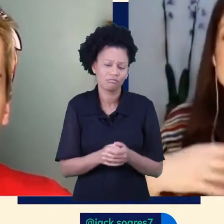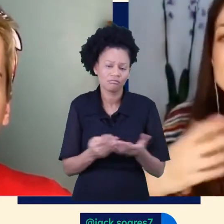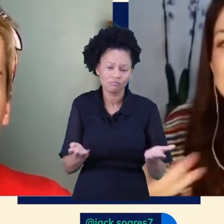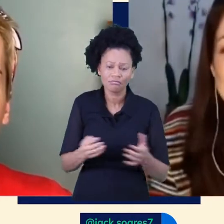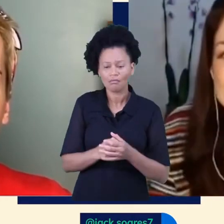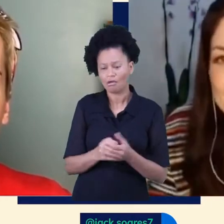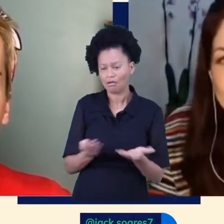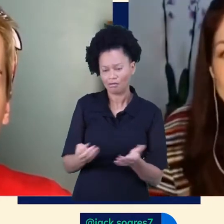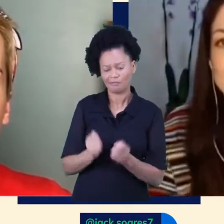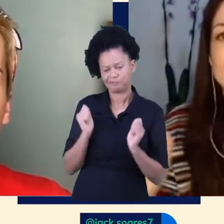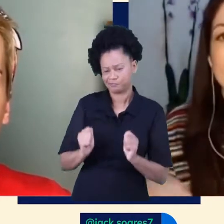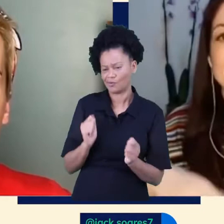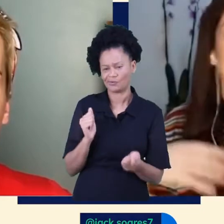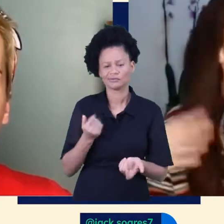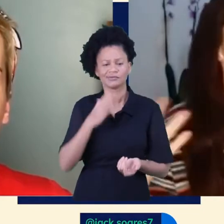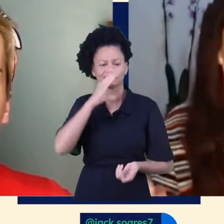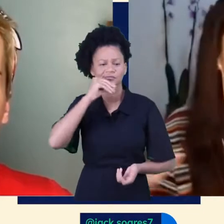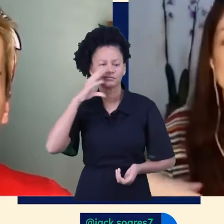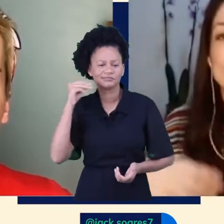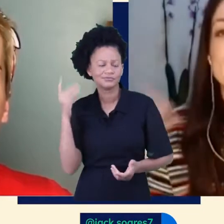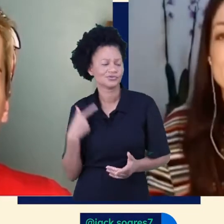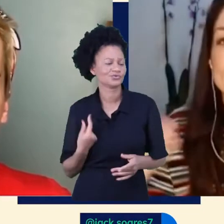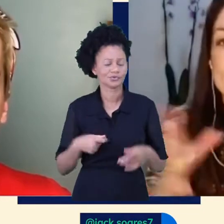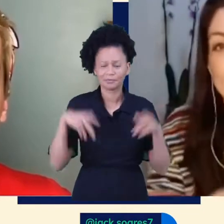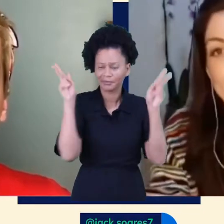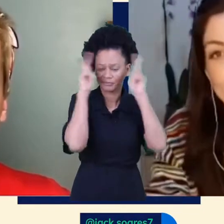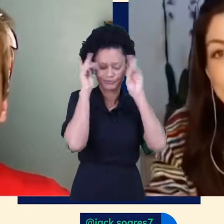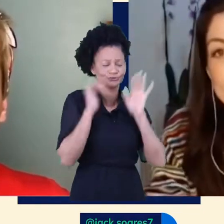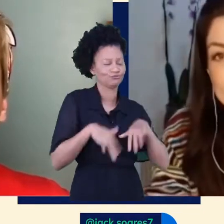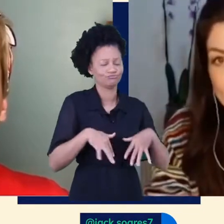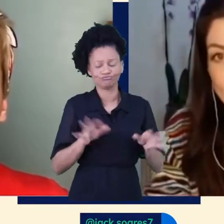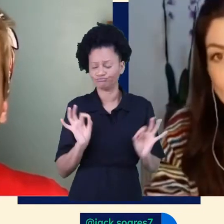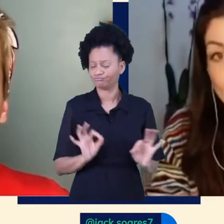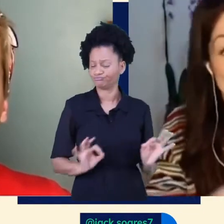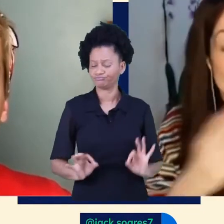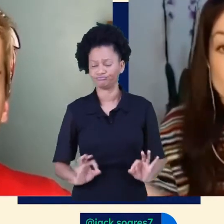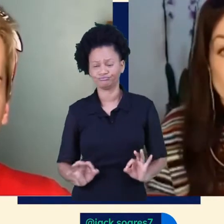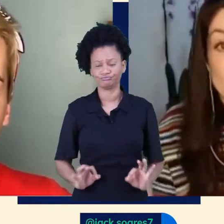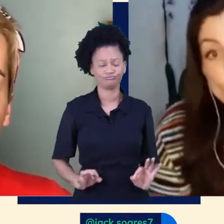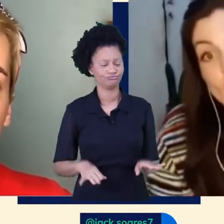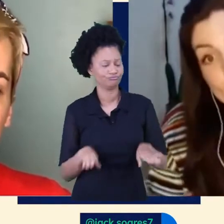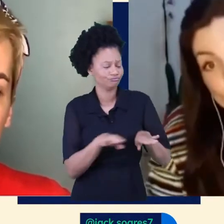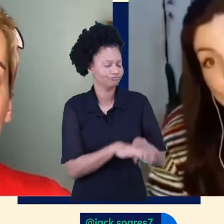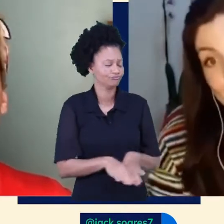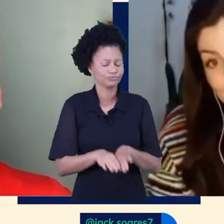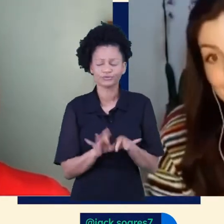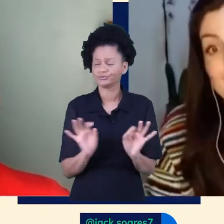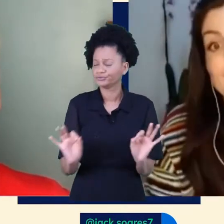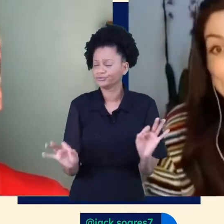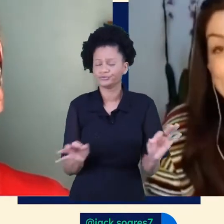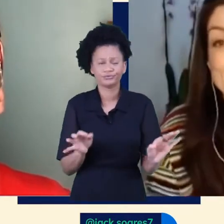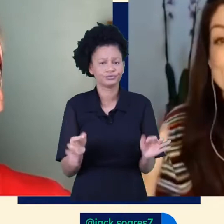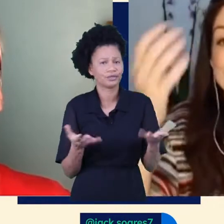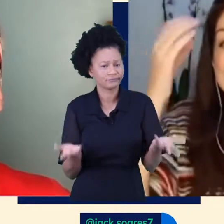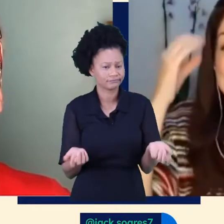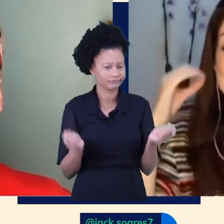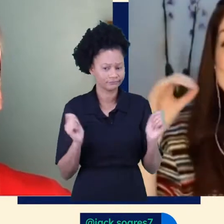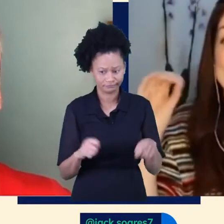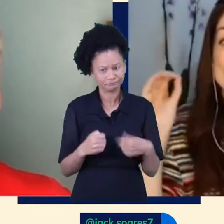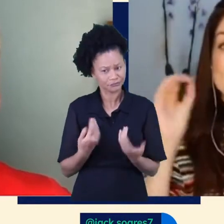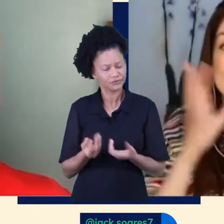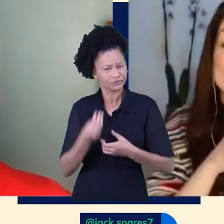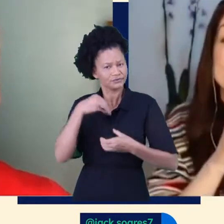super princesa, né, que obedece aquele padrão da delicadeza, pode ser que ela seja lésbica. Só que a gente cria